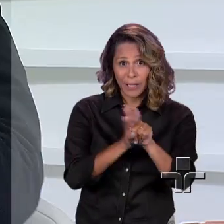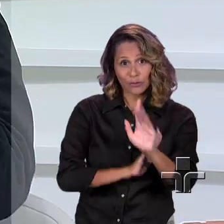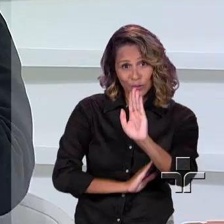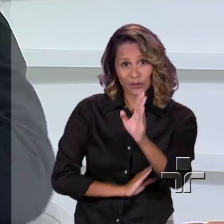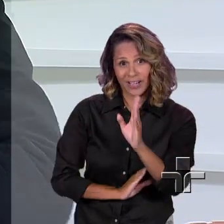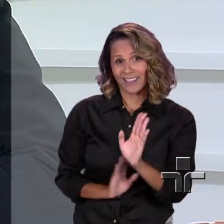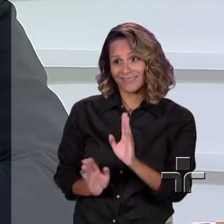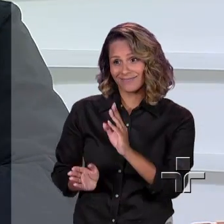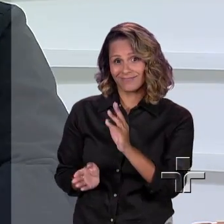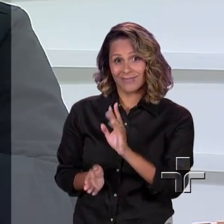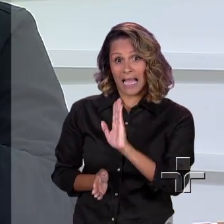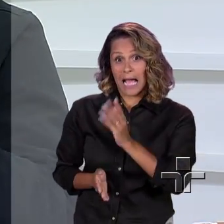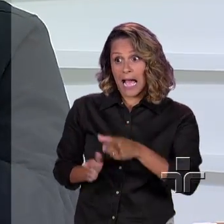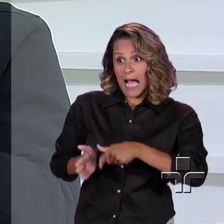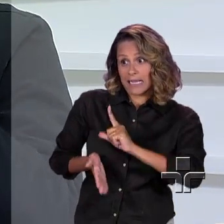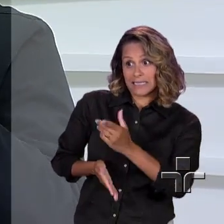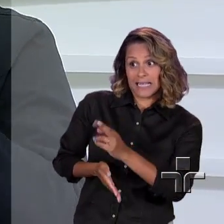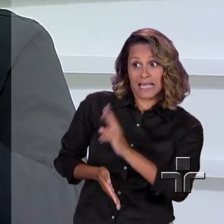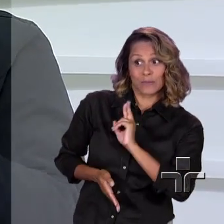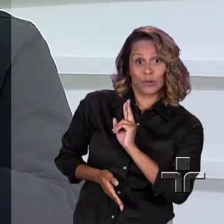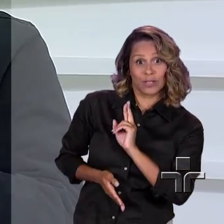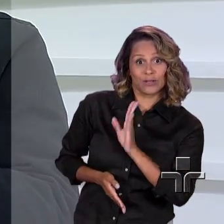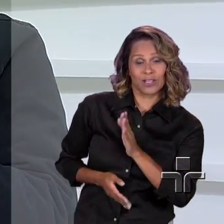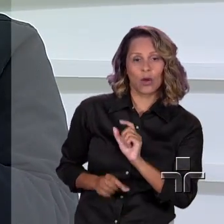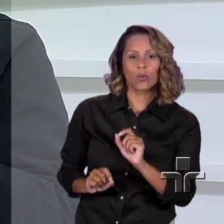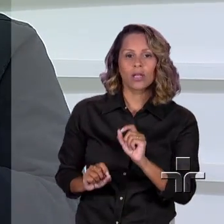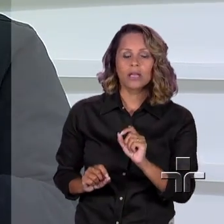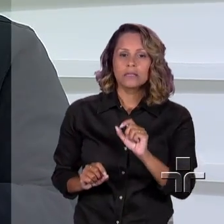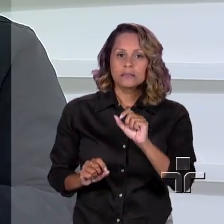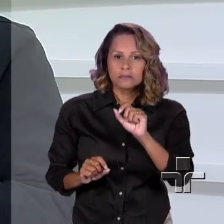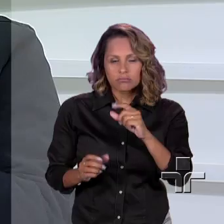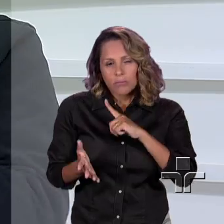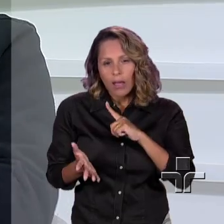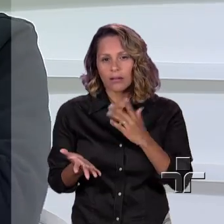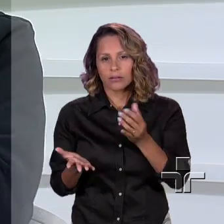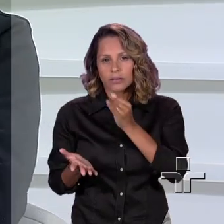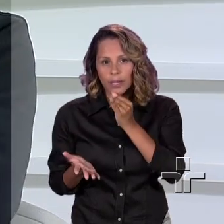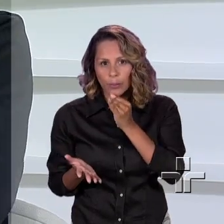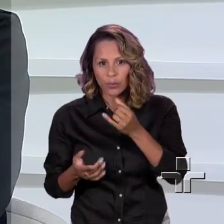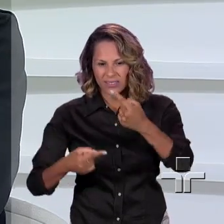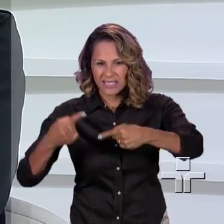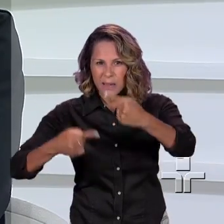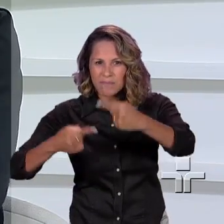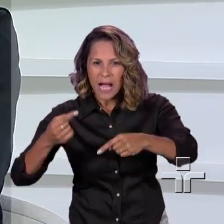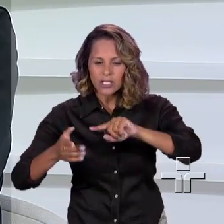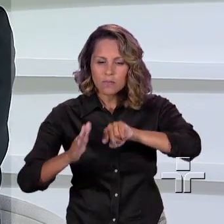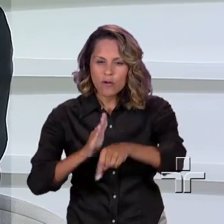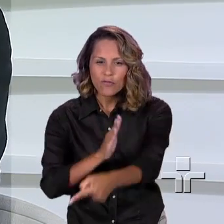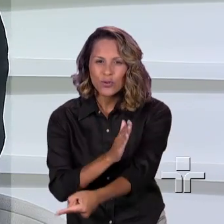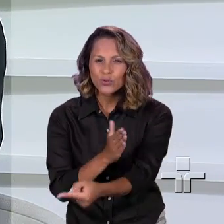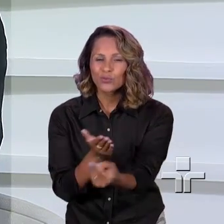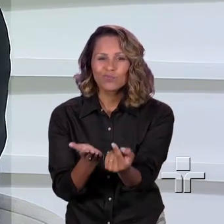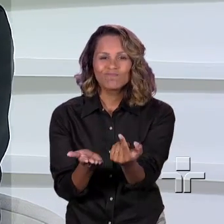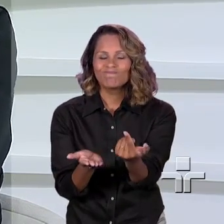uma delas, que era se essa falta de um debate mais profundo, essa anistia que a